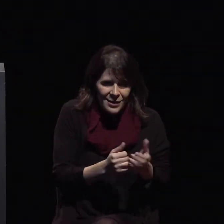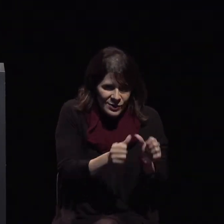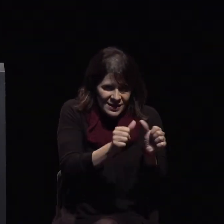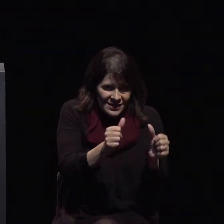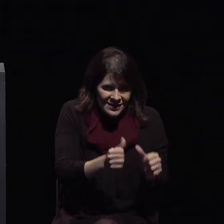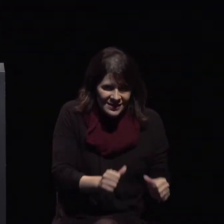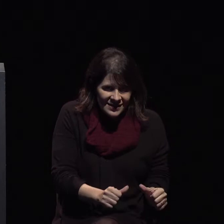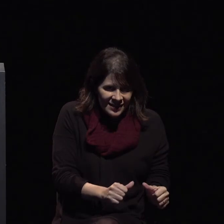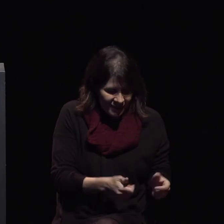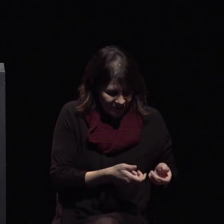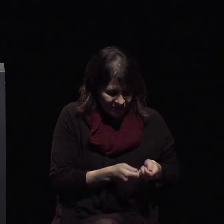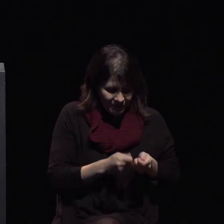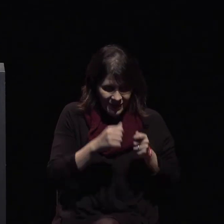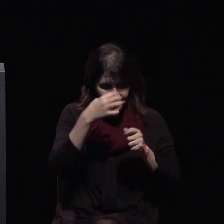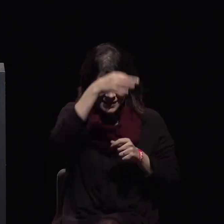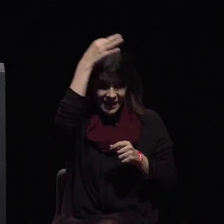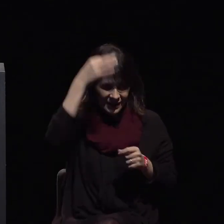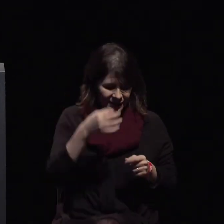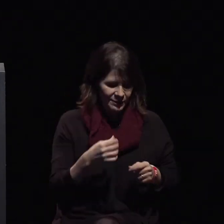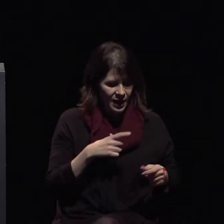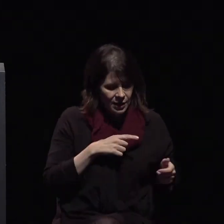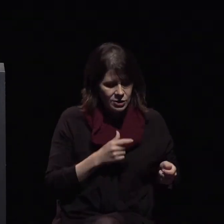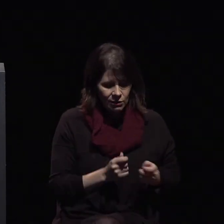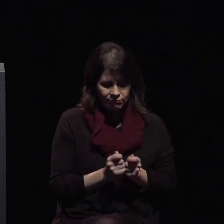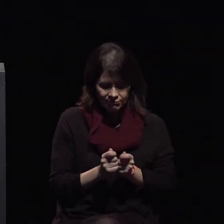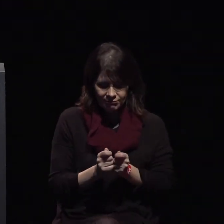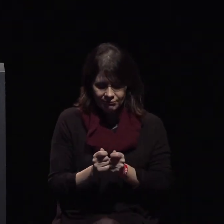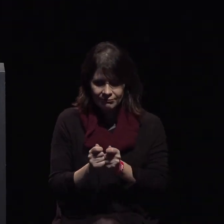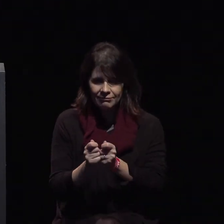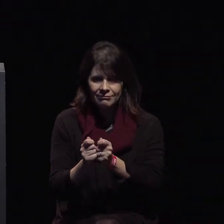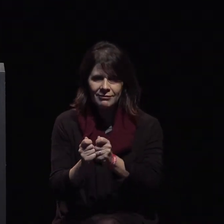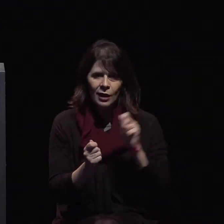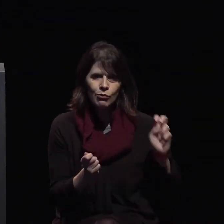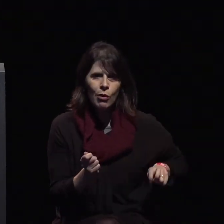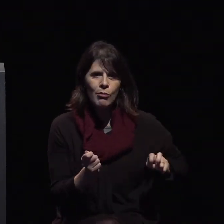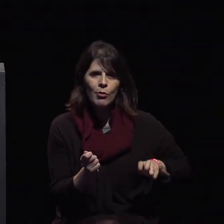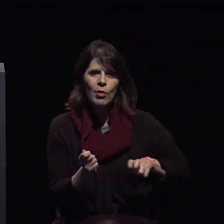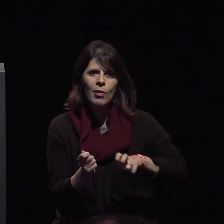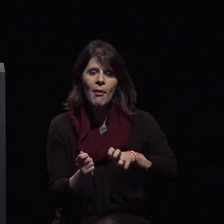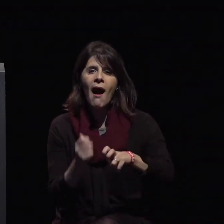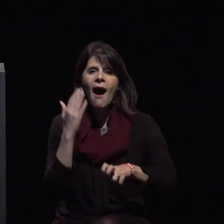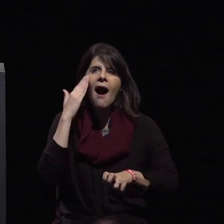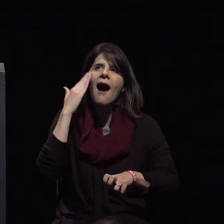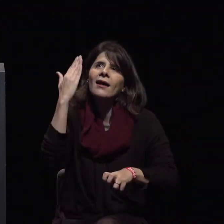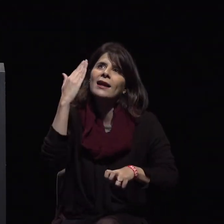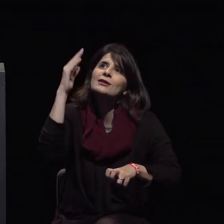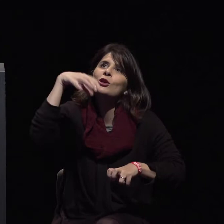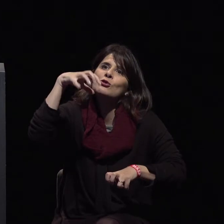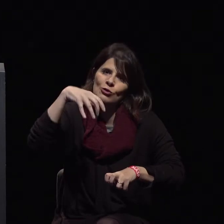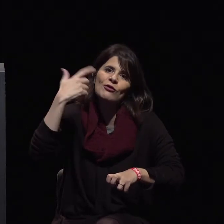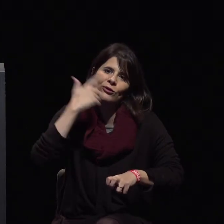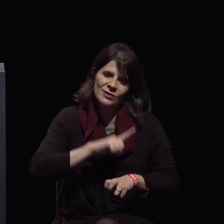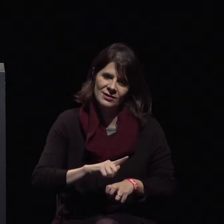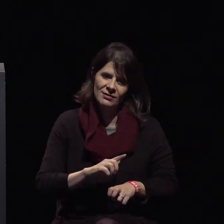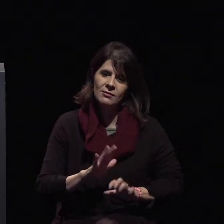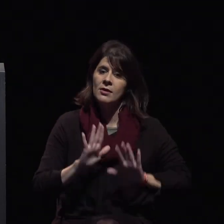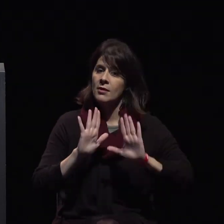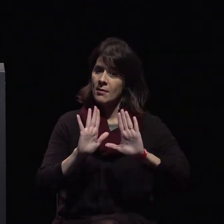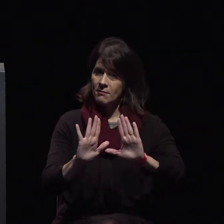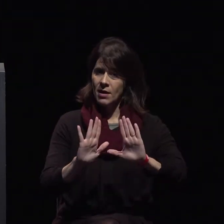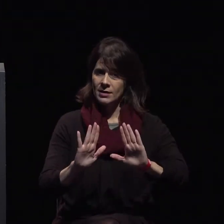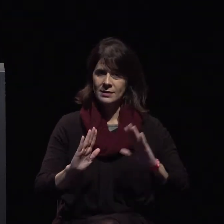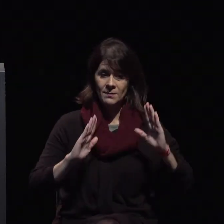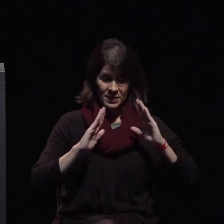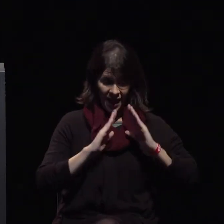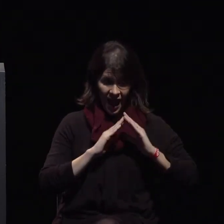catedral, para agradecer a chuva que tinha caído. Mas a Igreja do Rosário é de costas para a Igreja